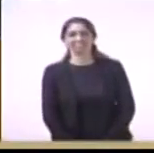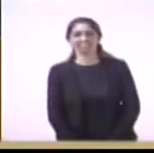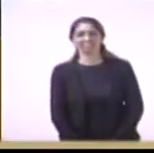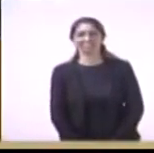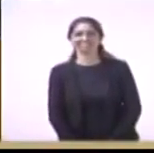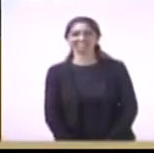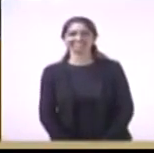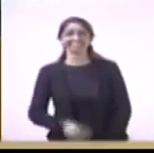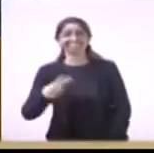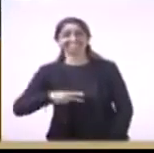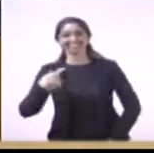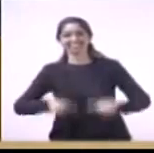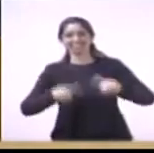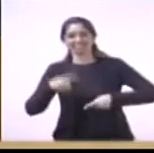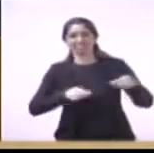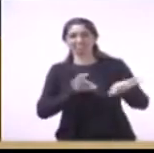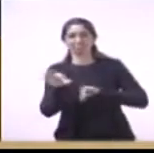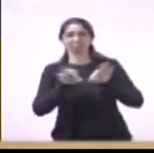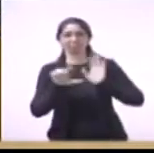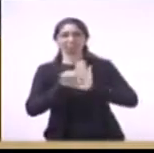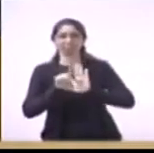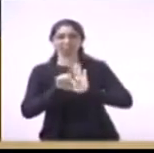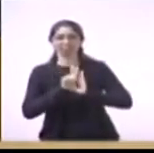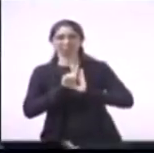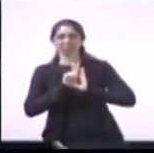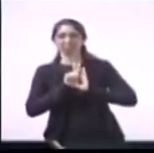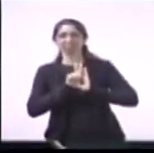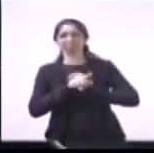Segunda discussão do projeto de lei